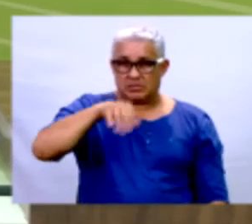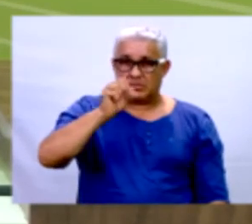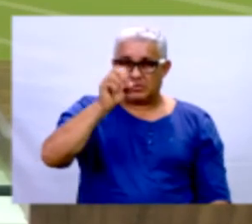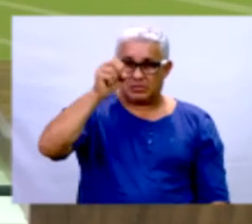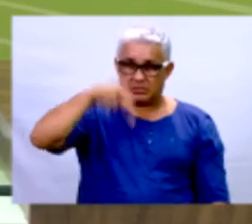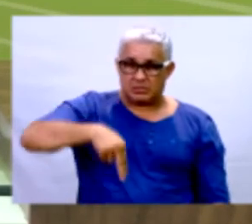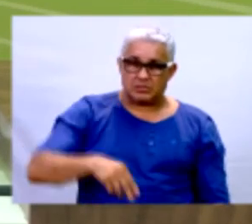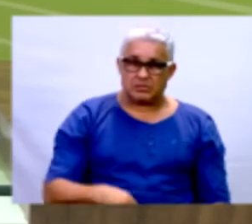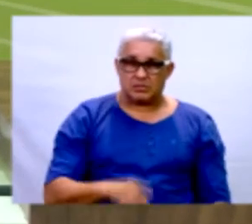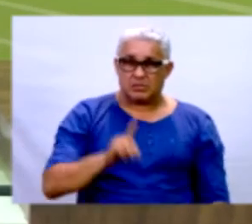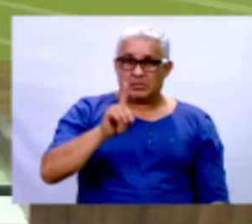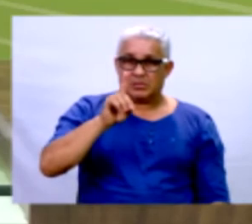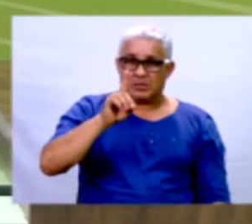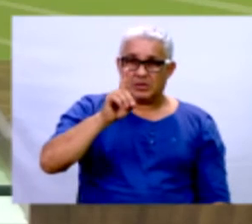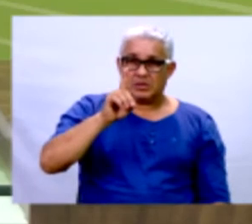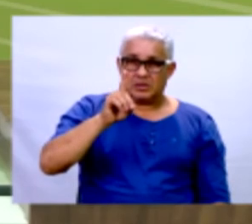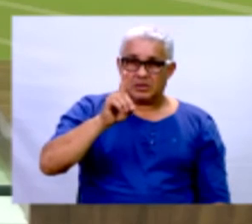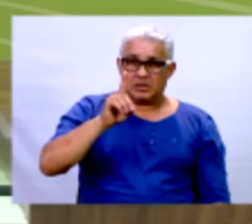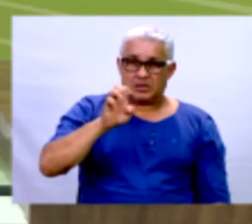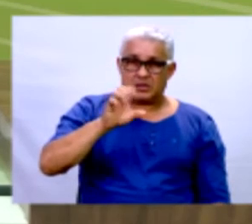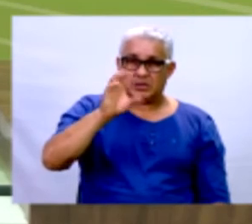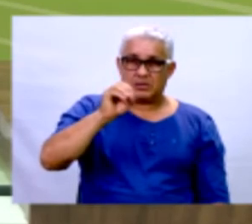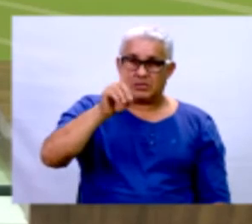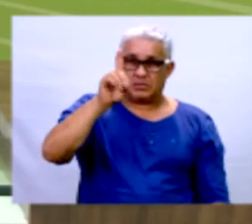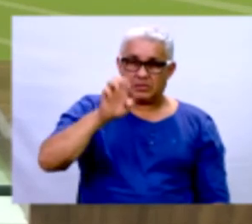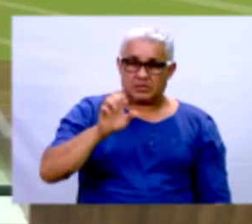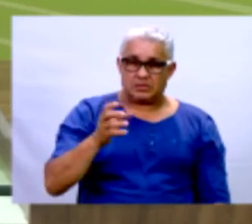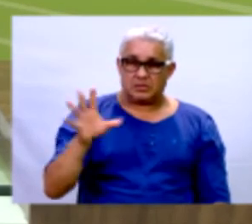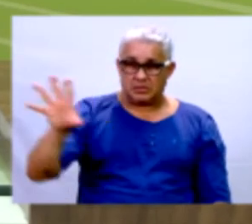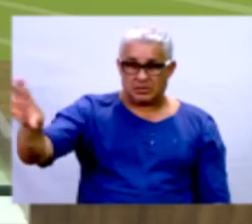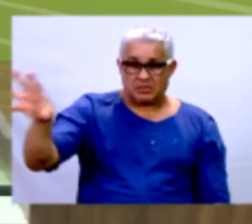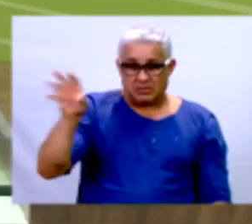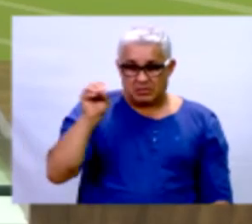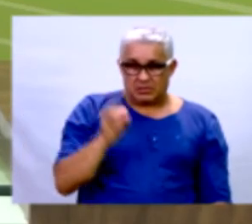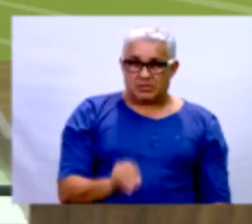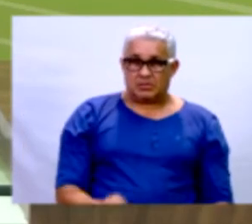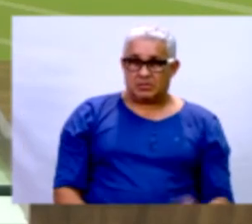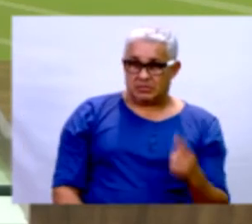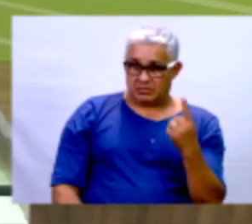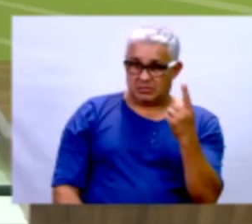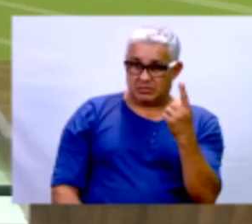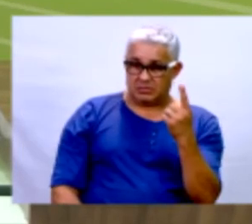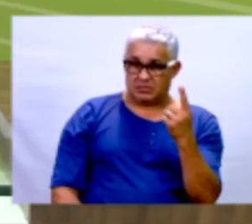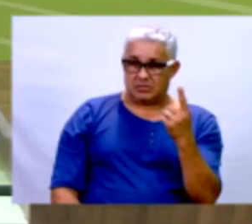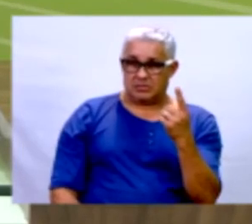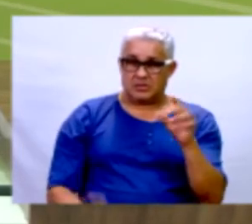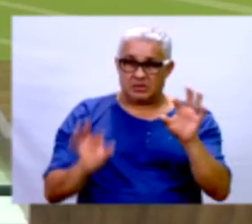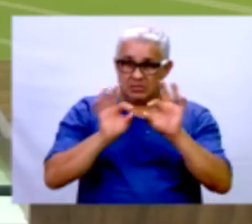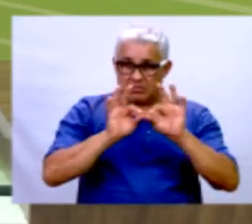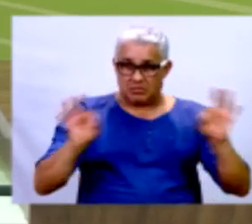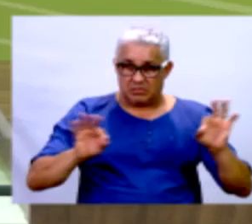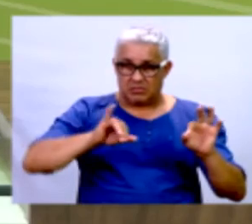quê? O decode, ele pega uma expressão em